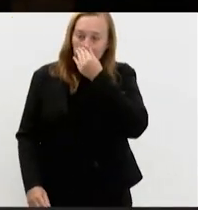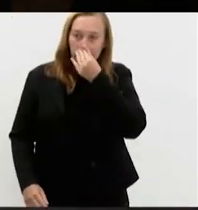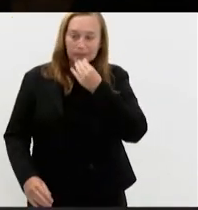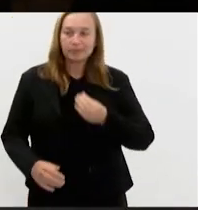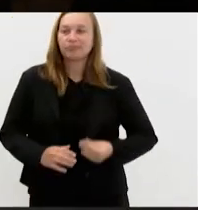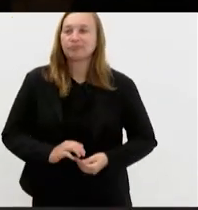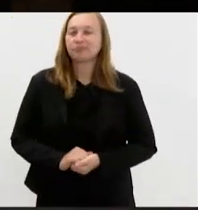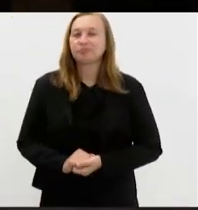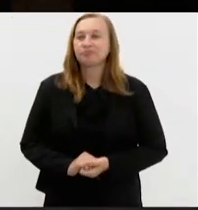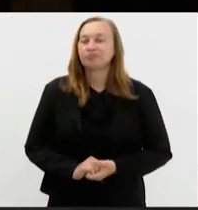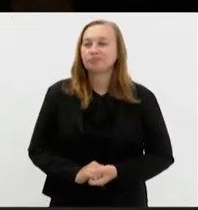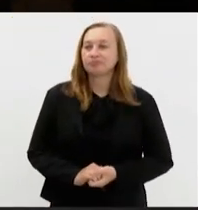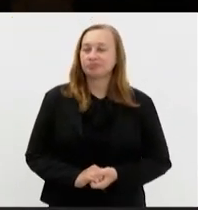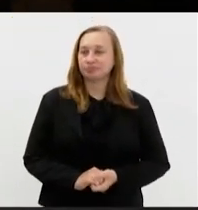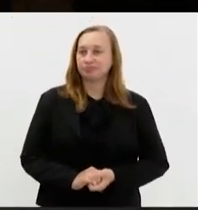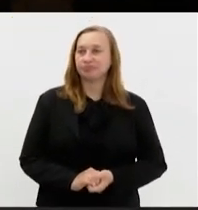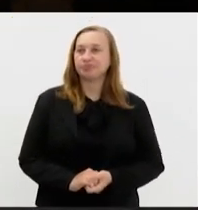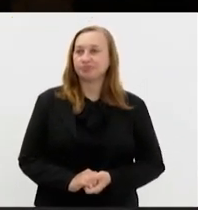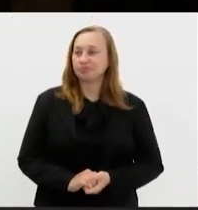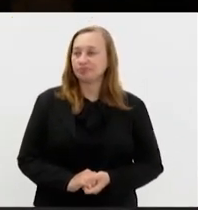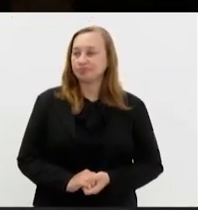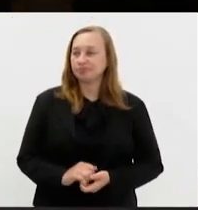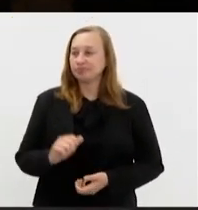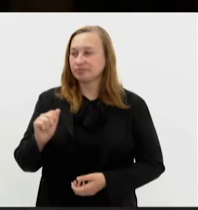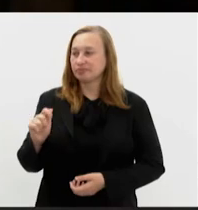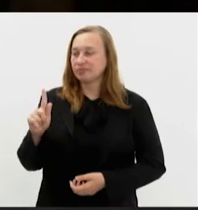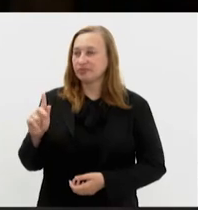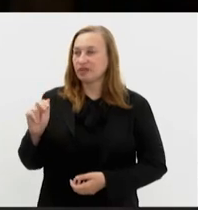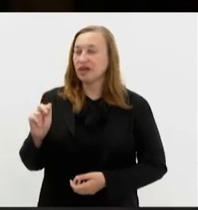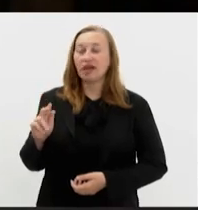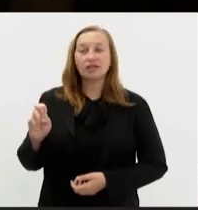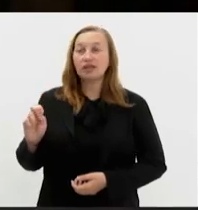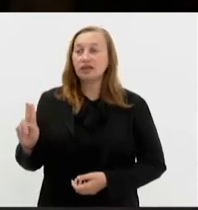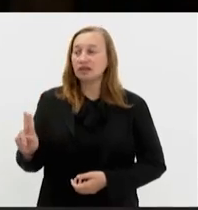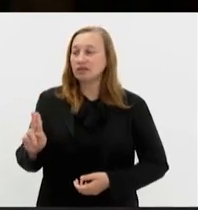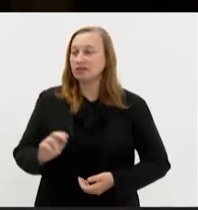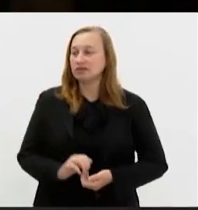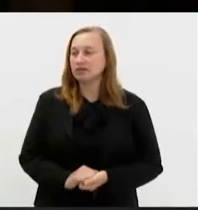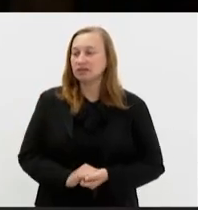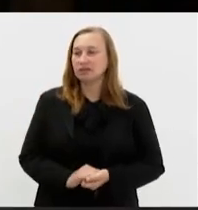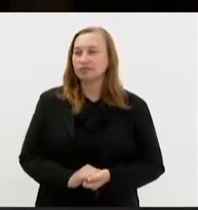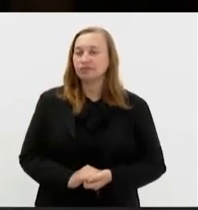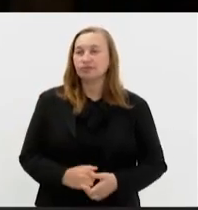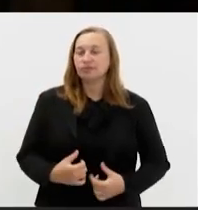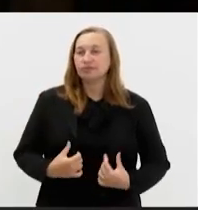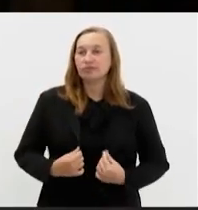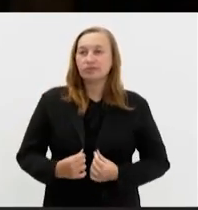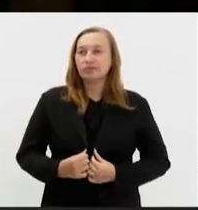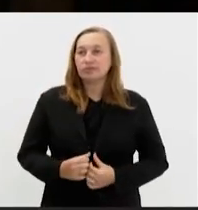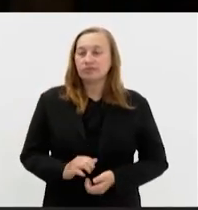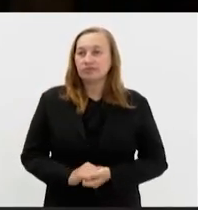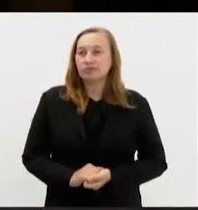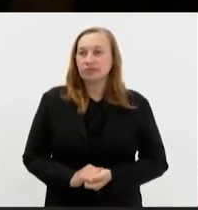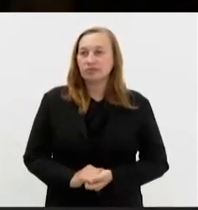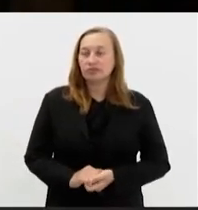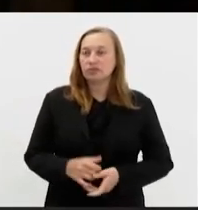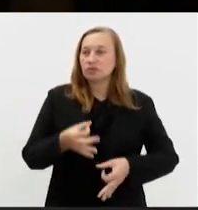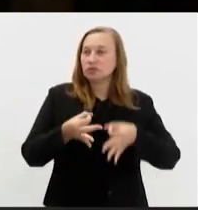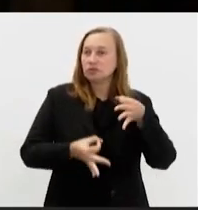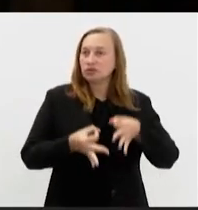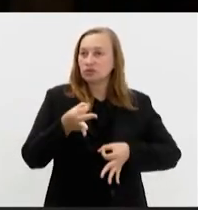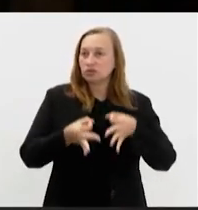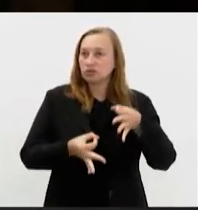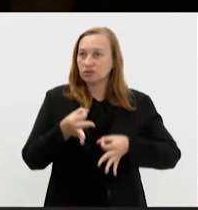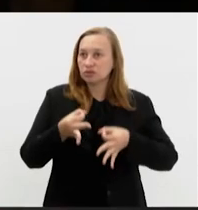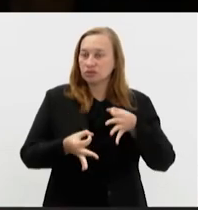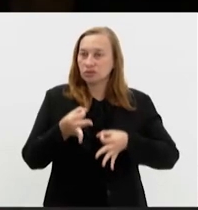promovido pela a Agu com a Assembleia Legislativa do Estado do Rio de Janeiro e a escola judiciária do TSE